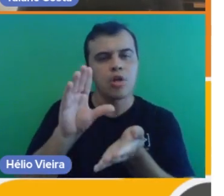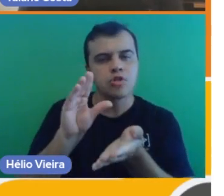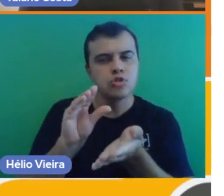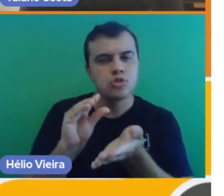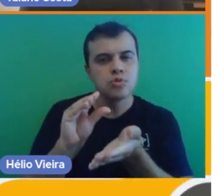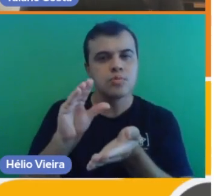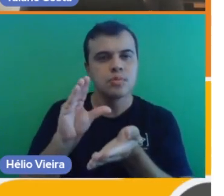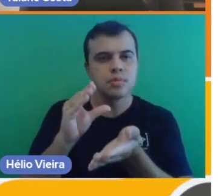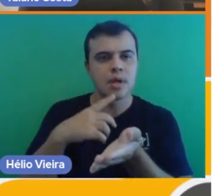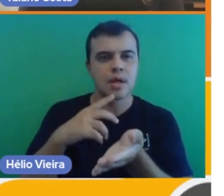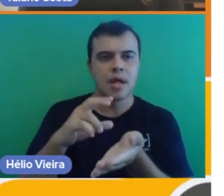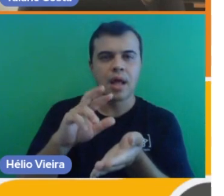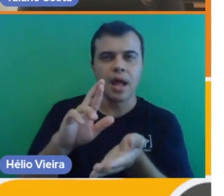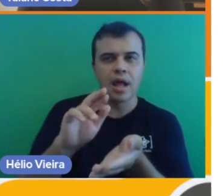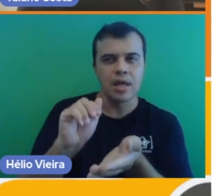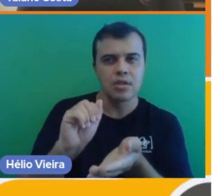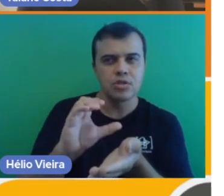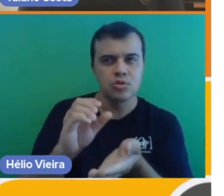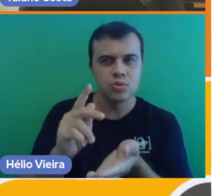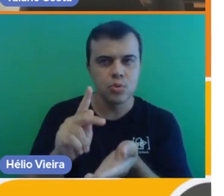que é a rachura,